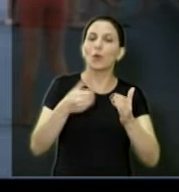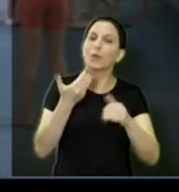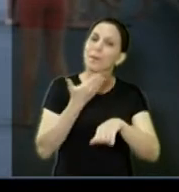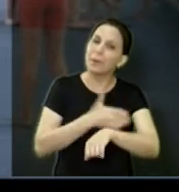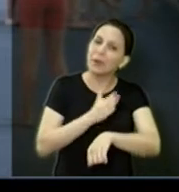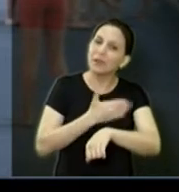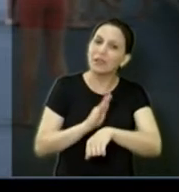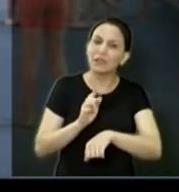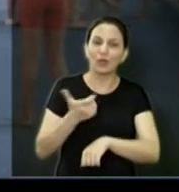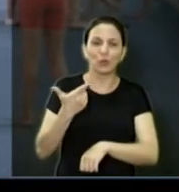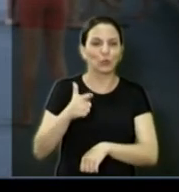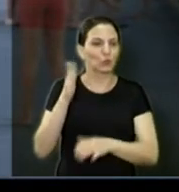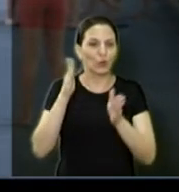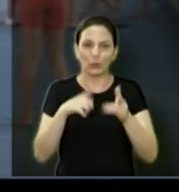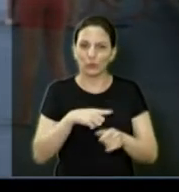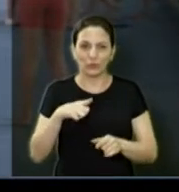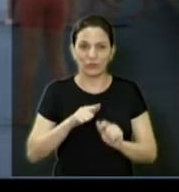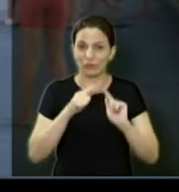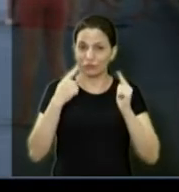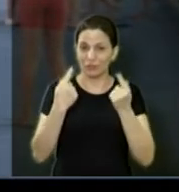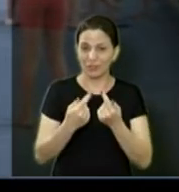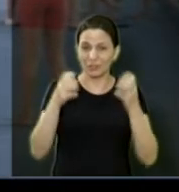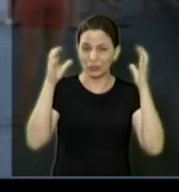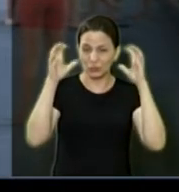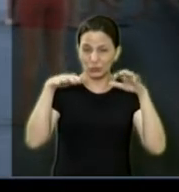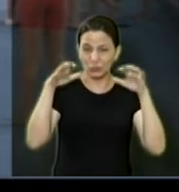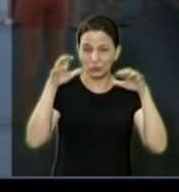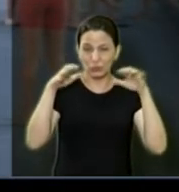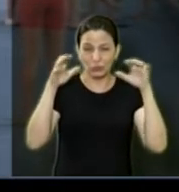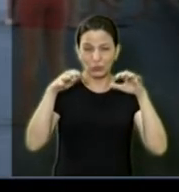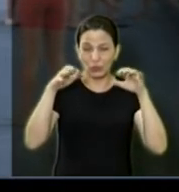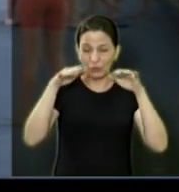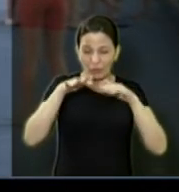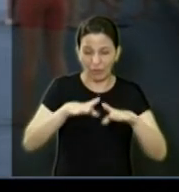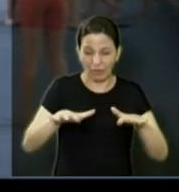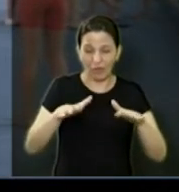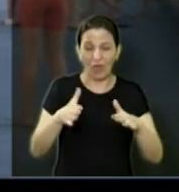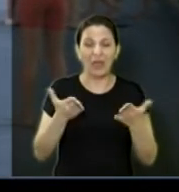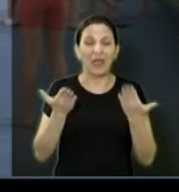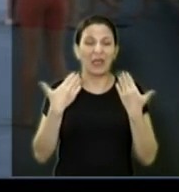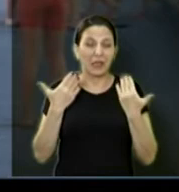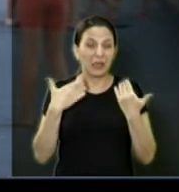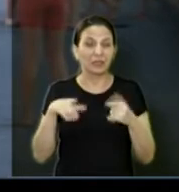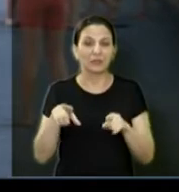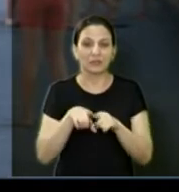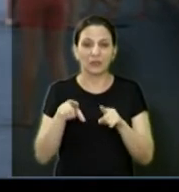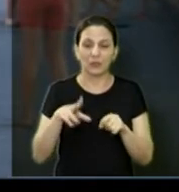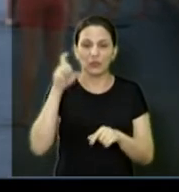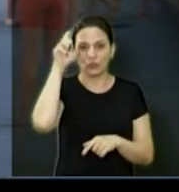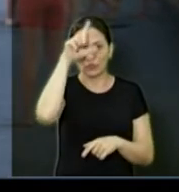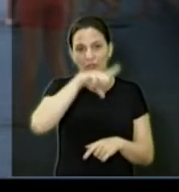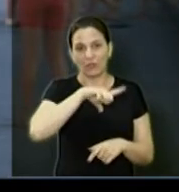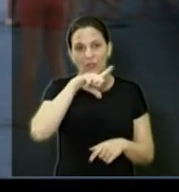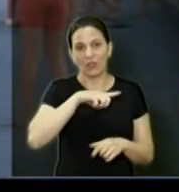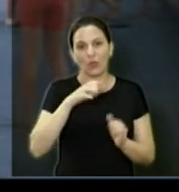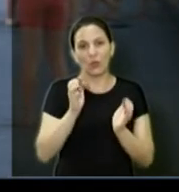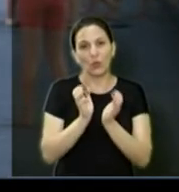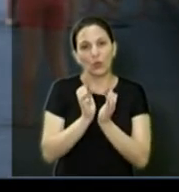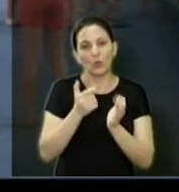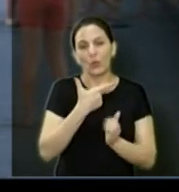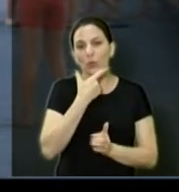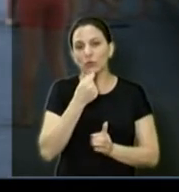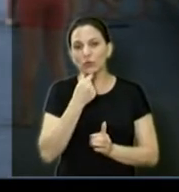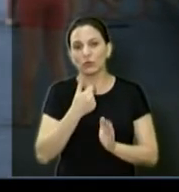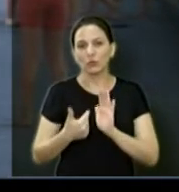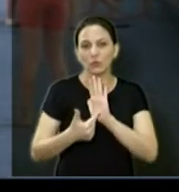não acontece hoje. O ginásio é bem quente e, quando chove, a água entra no local. Apesar das dificuldades, a equipe masculina vem se